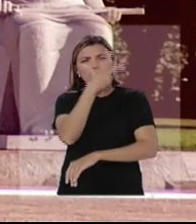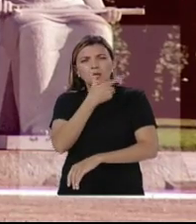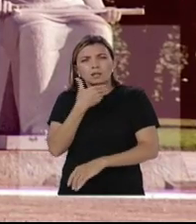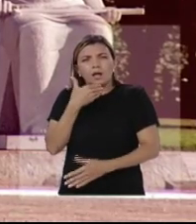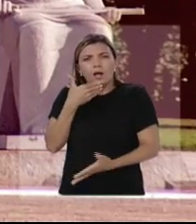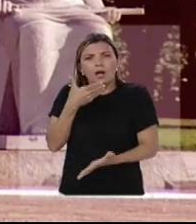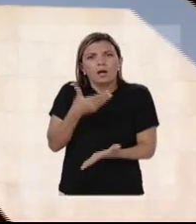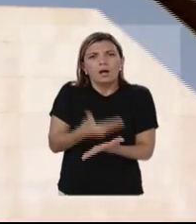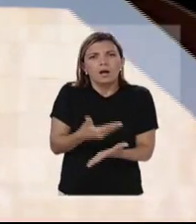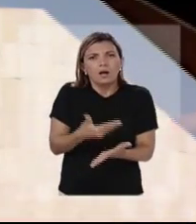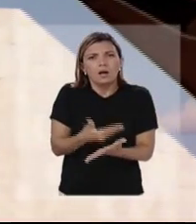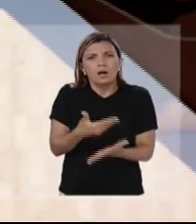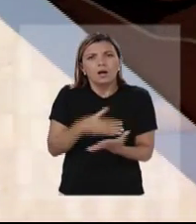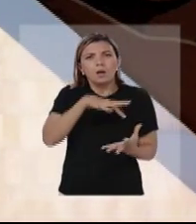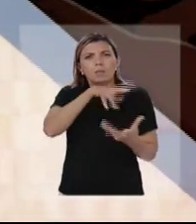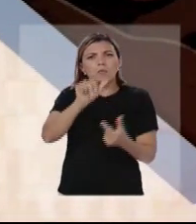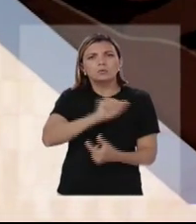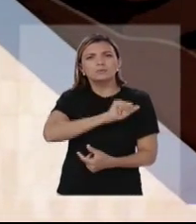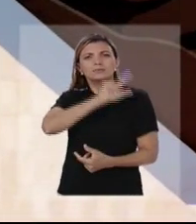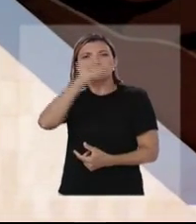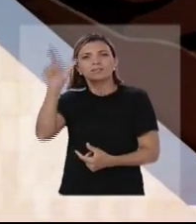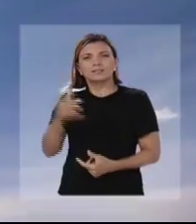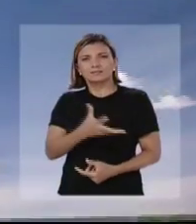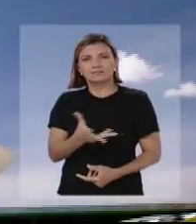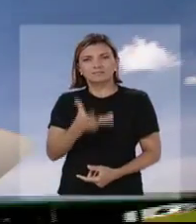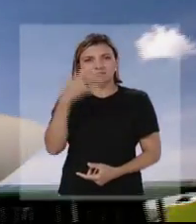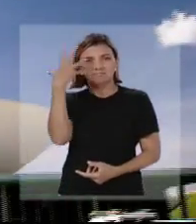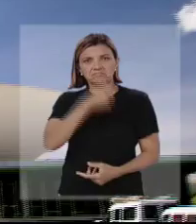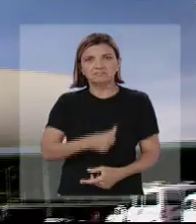marcante de uma das cidades mais modernas do mundo.